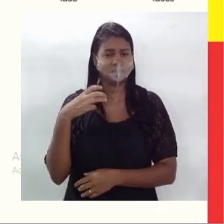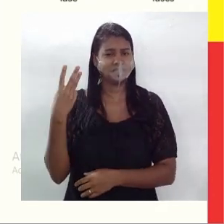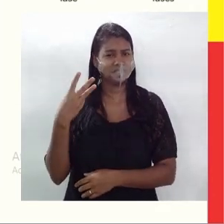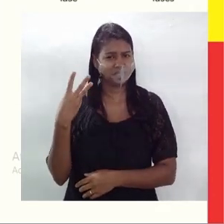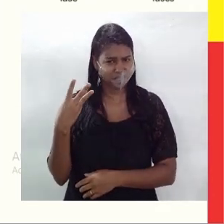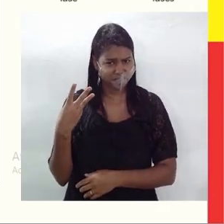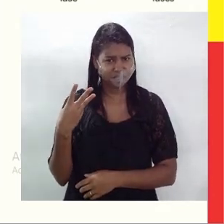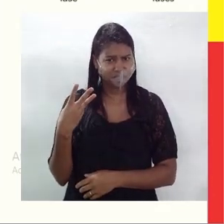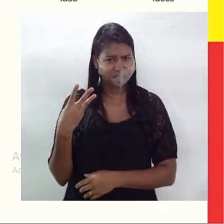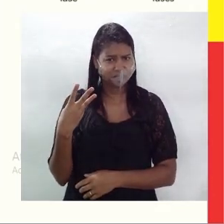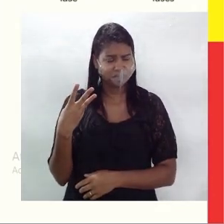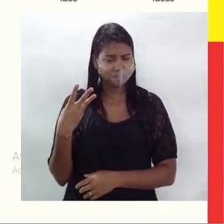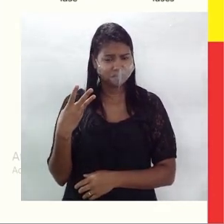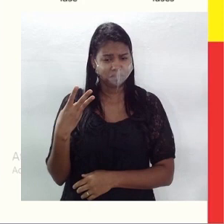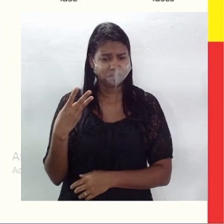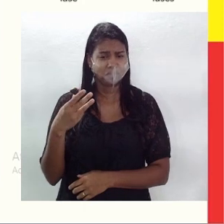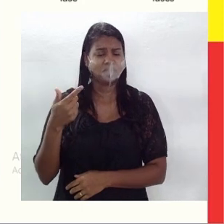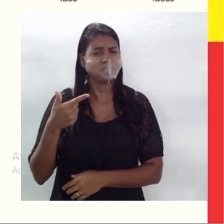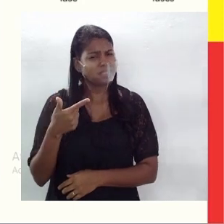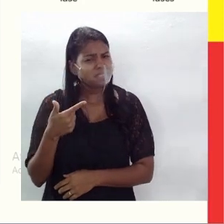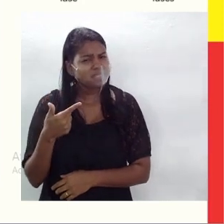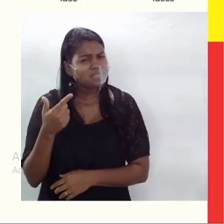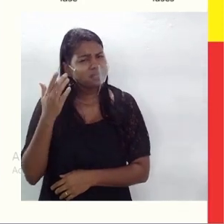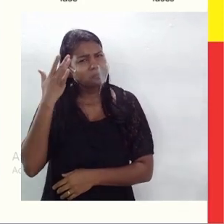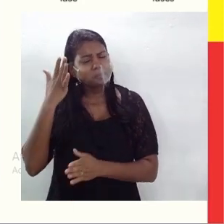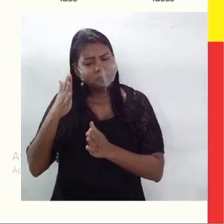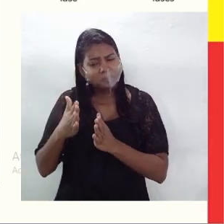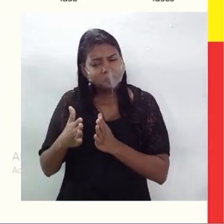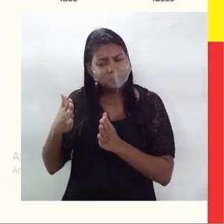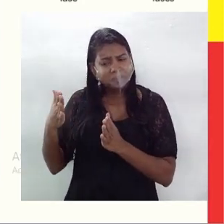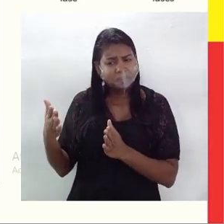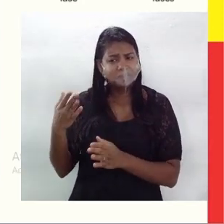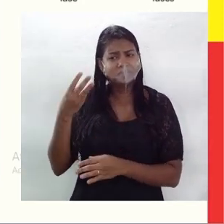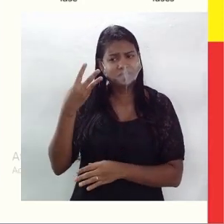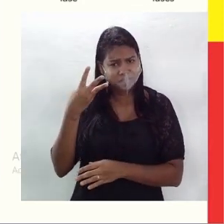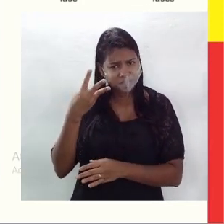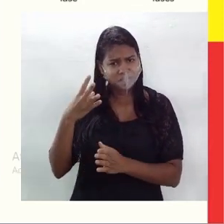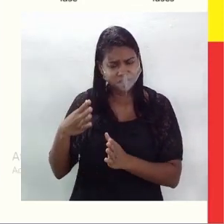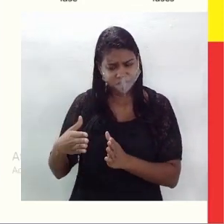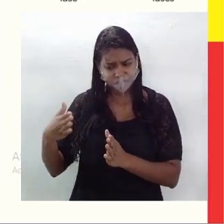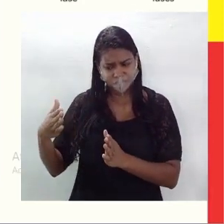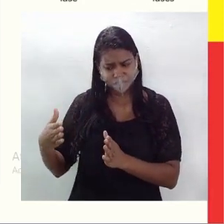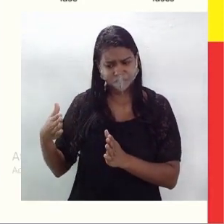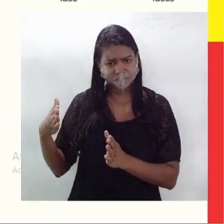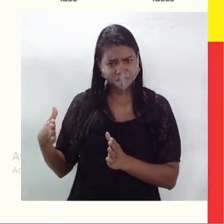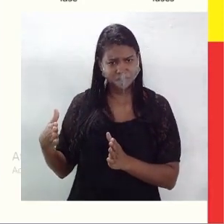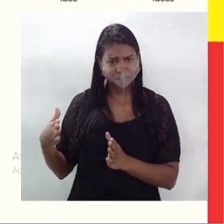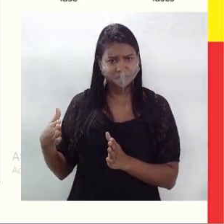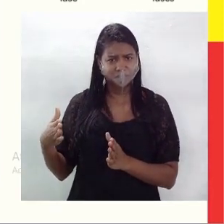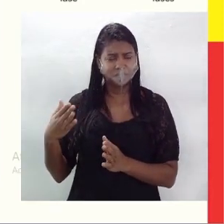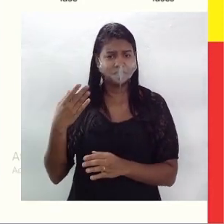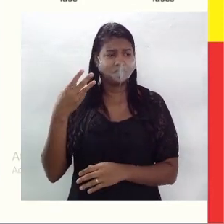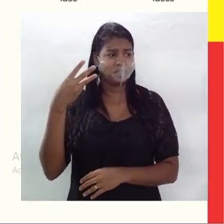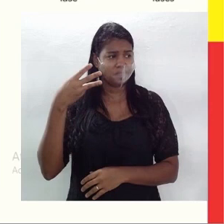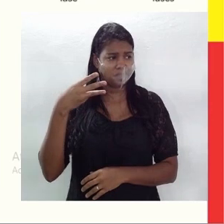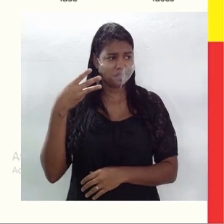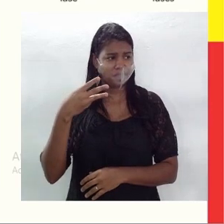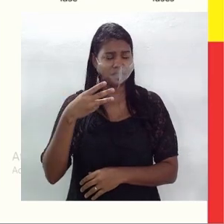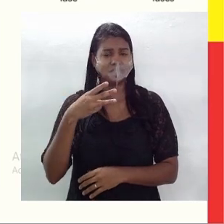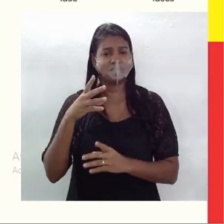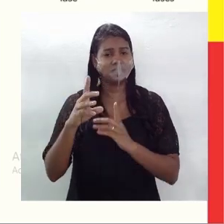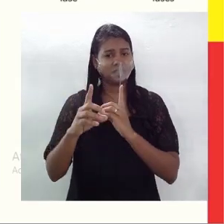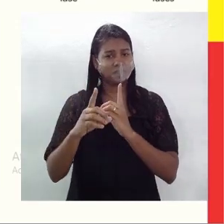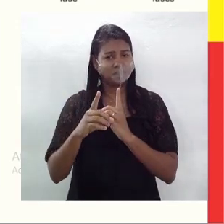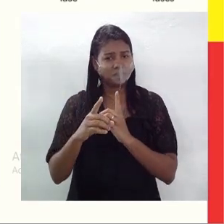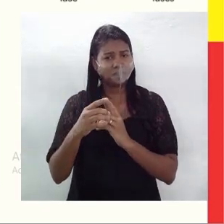fases? Será que no sistema 2 a gente também tem 3 fases? Será que no sistema 3 a gente vai